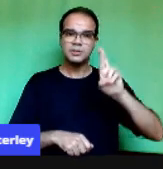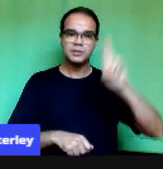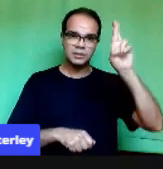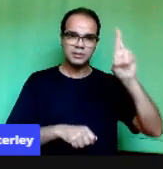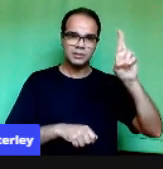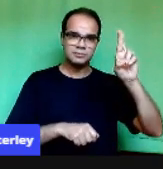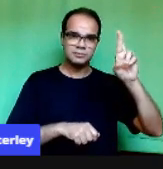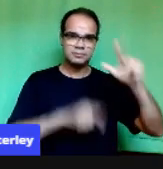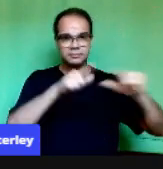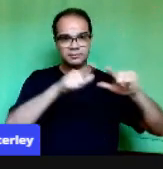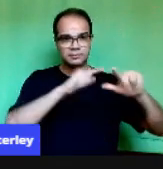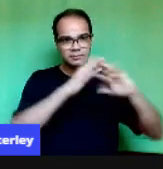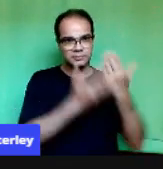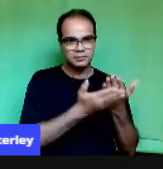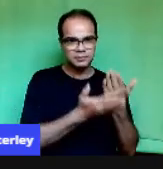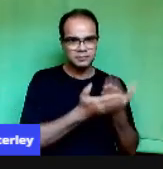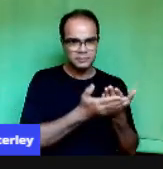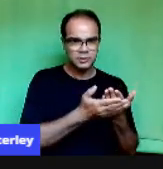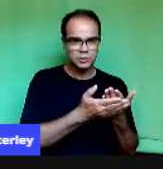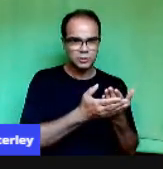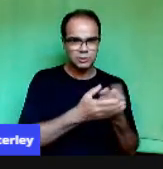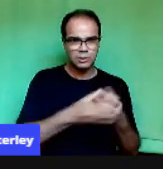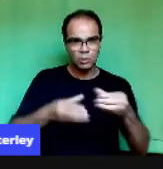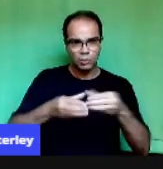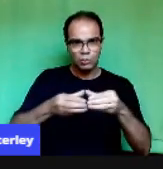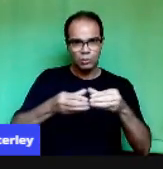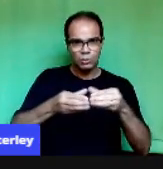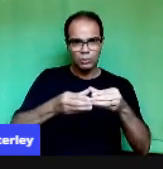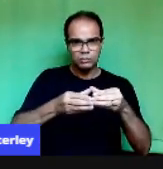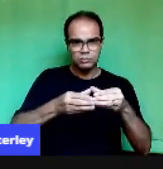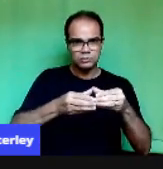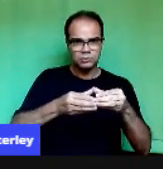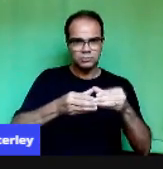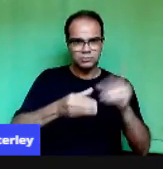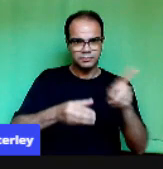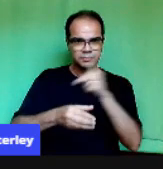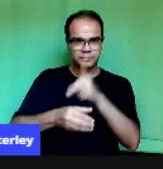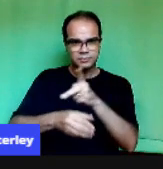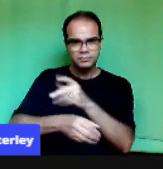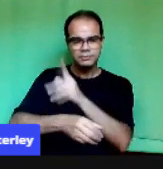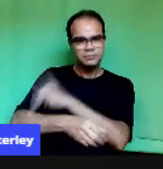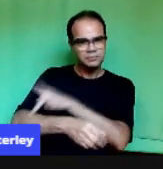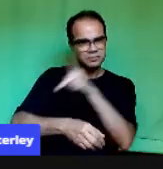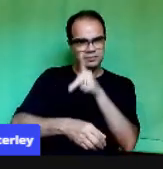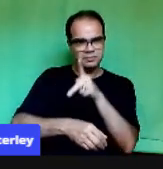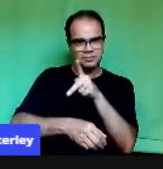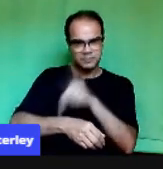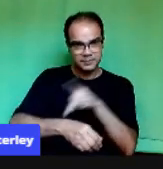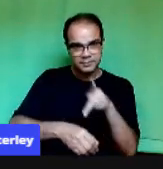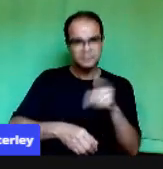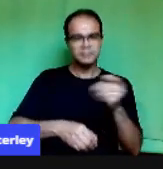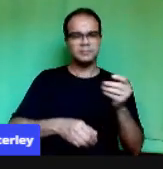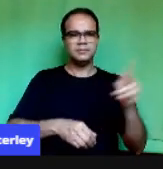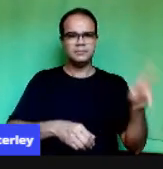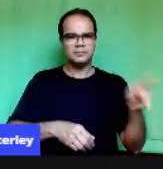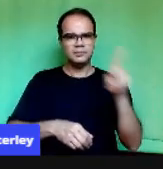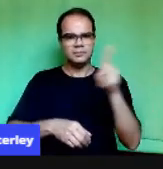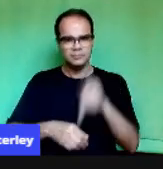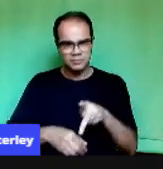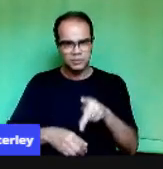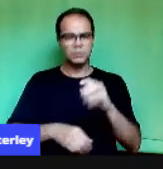pela equipe pedagógica, e aqui eu abro um parênteses, né? Quando eu falo equipe pedagógica, eu me remeto